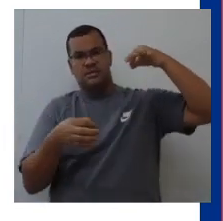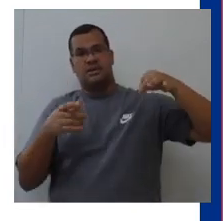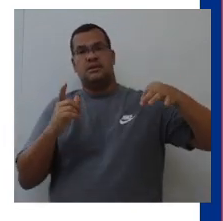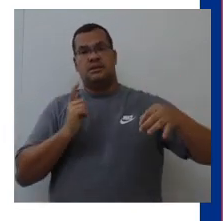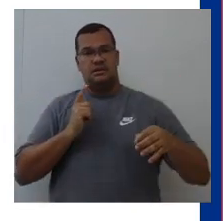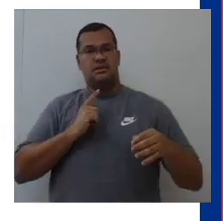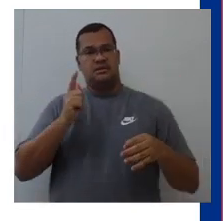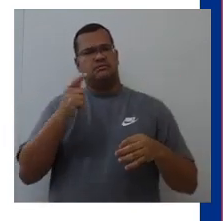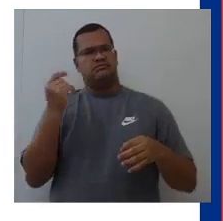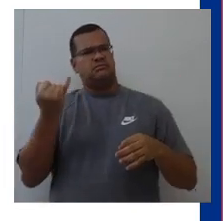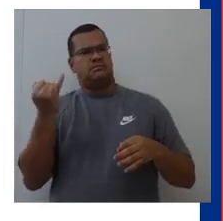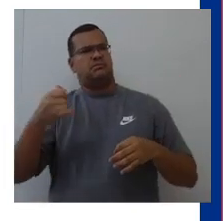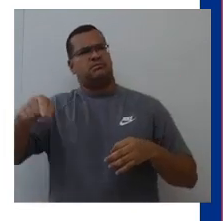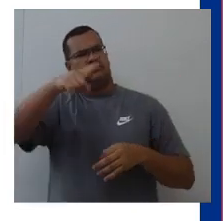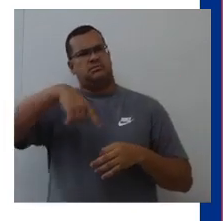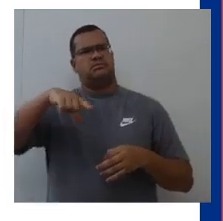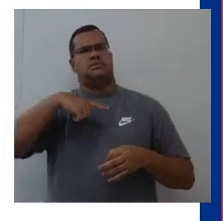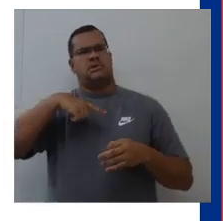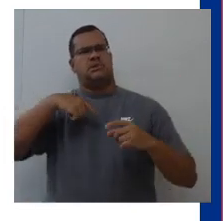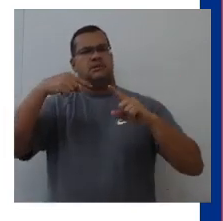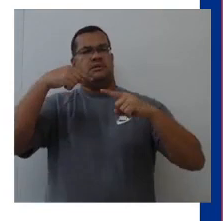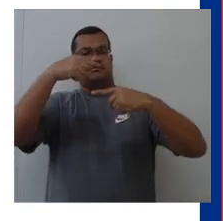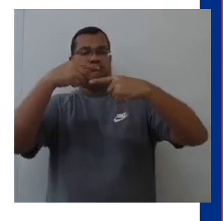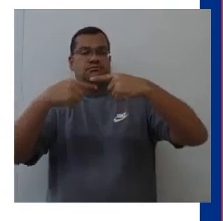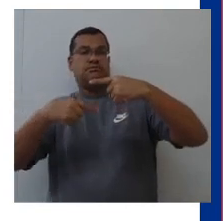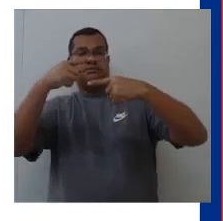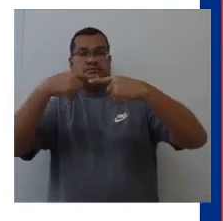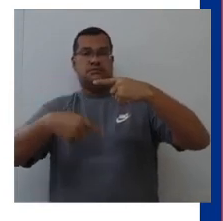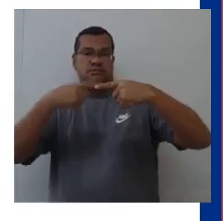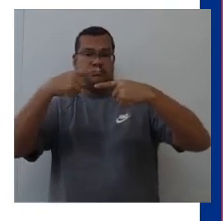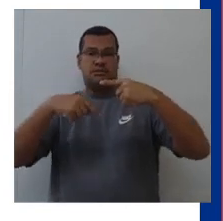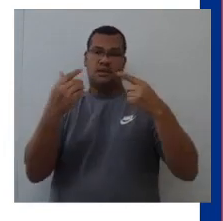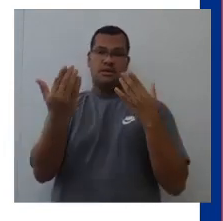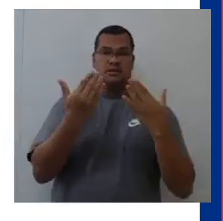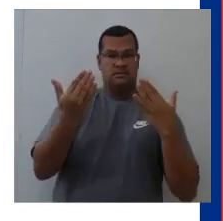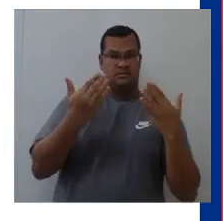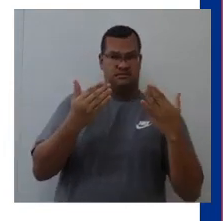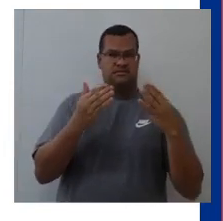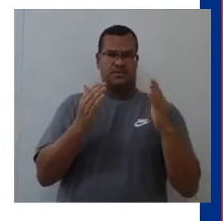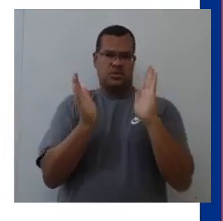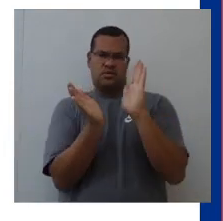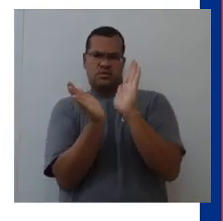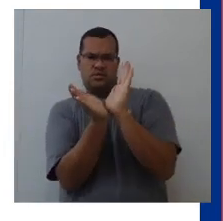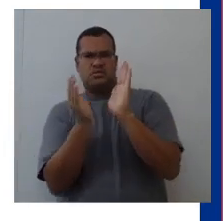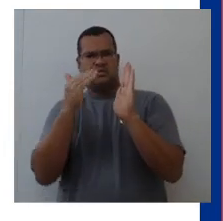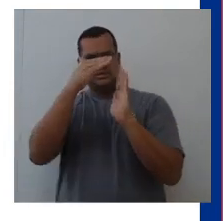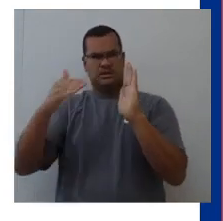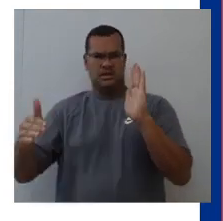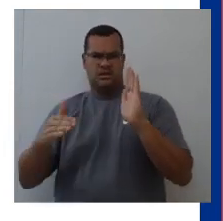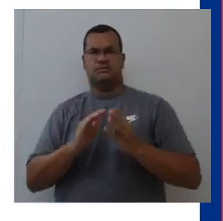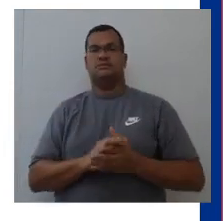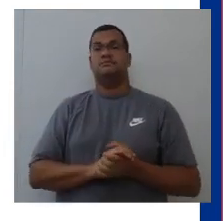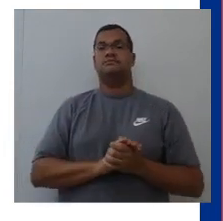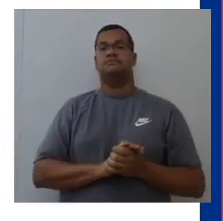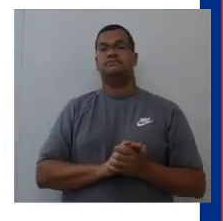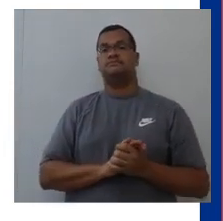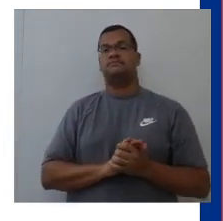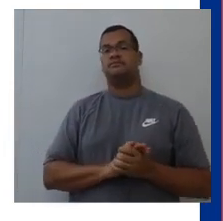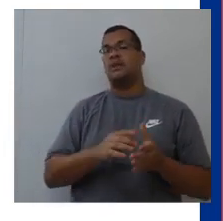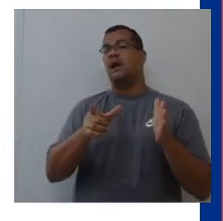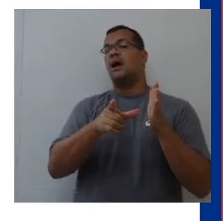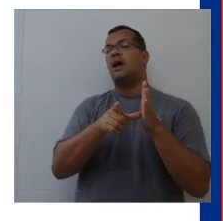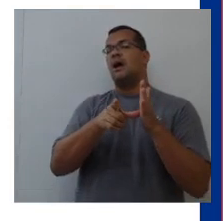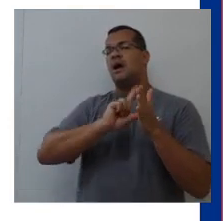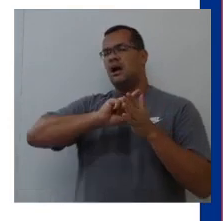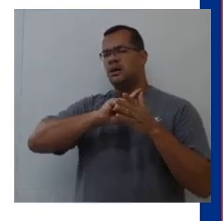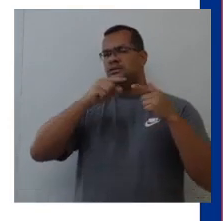muito relevantes para a gente, que são razões estabelecidas entre comparação de medida de lados. Vamos lá. Antes de chegar nessas